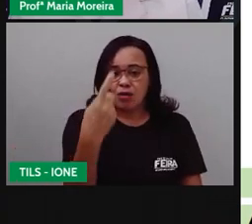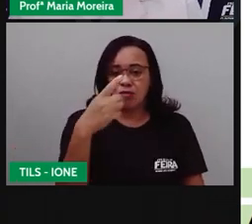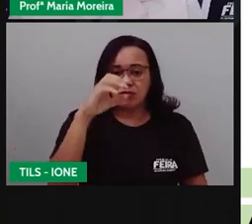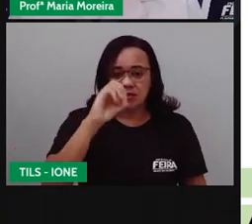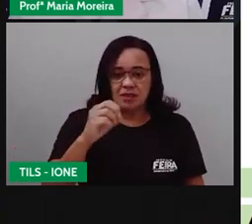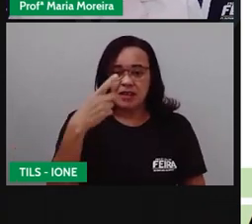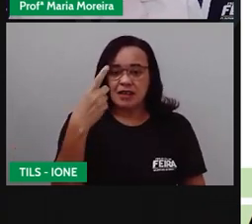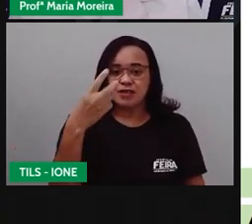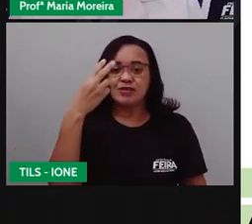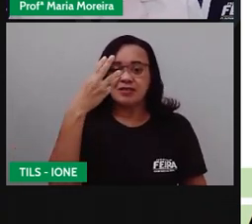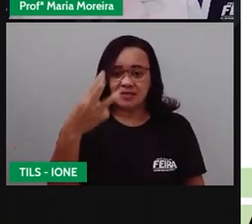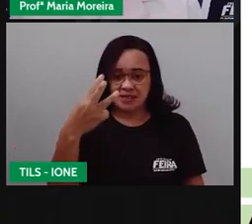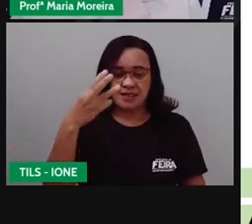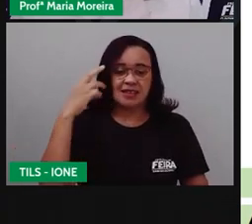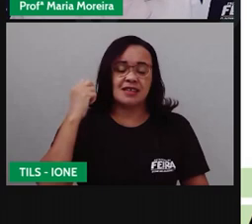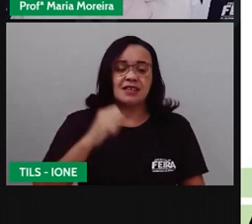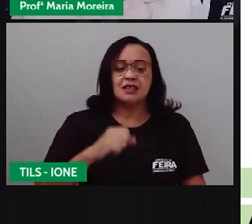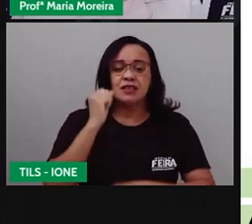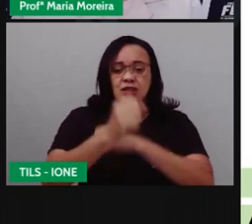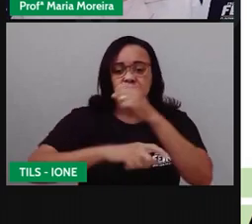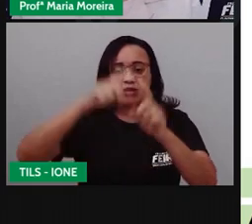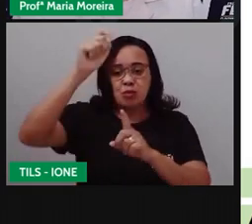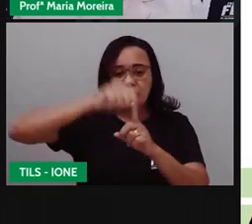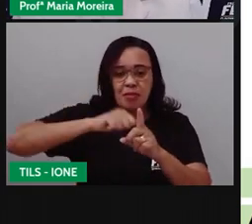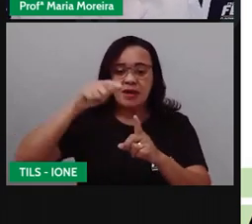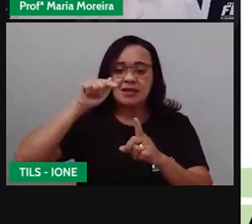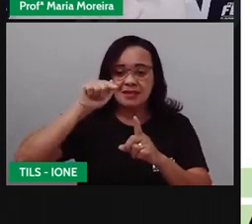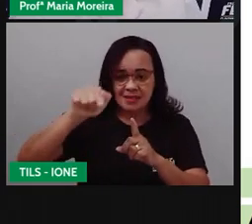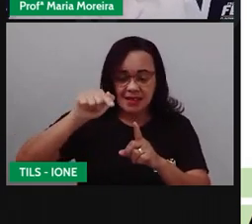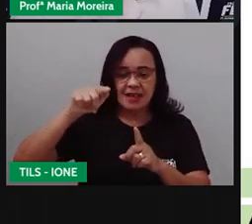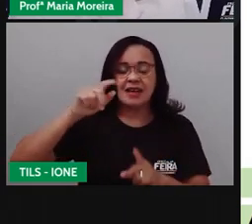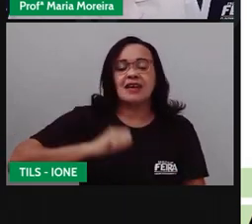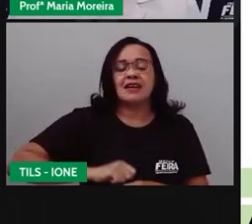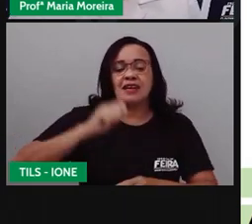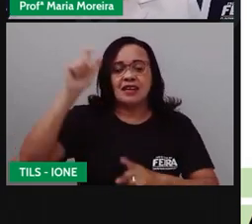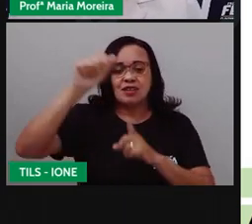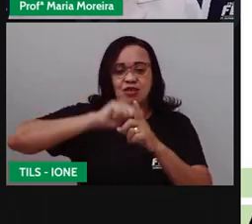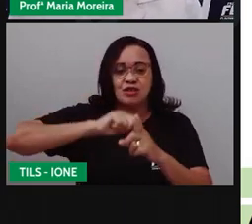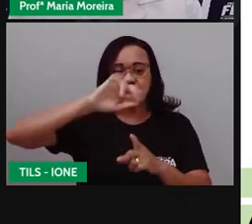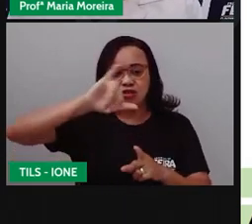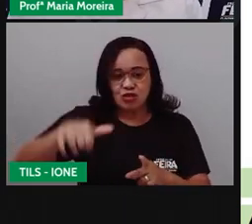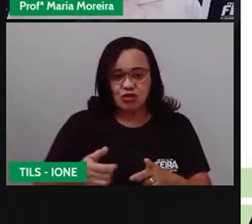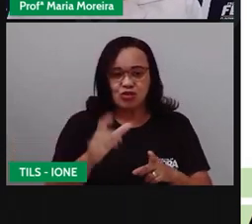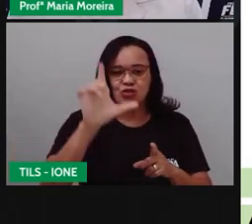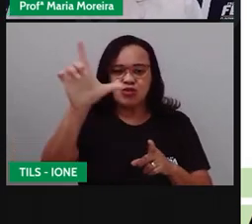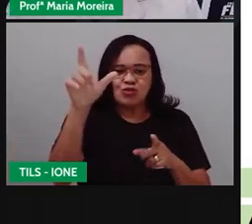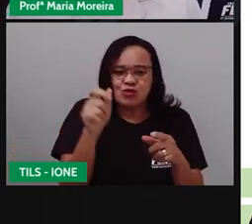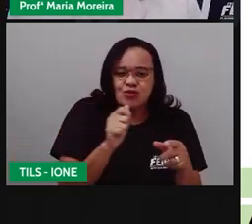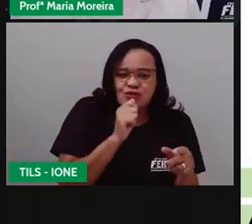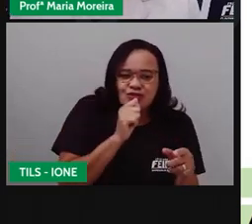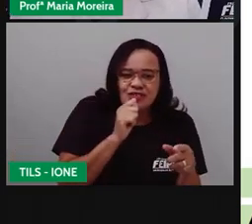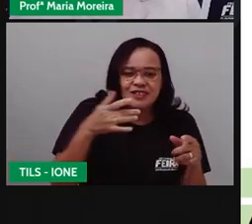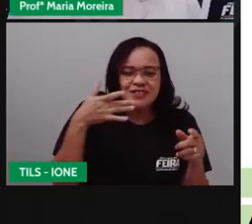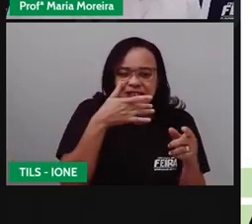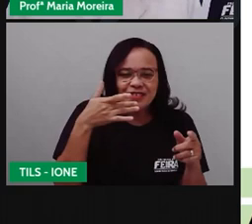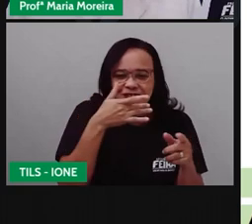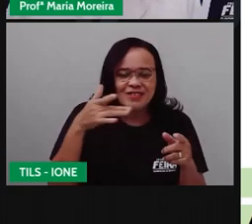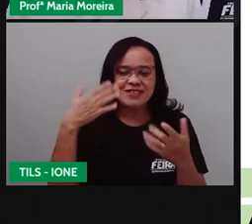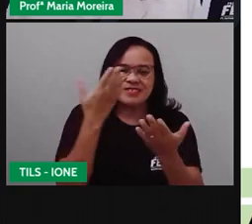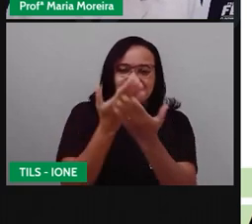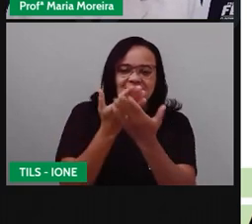mês 7 de 2021, né? Julho, aquele friozinho gostoso aí do mês de julho, né? Nossa aula